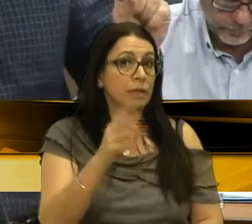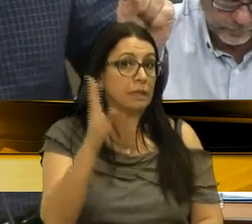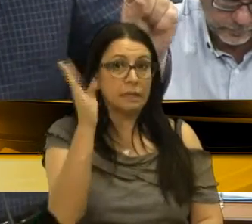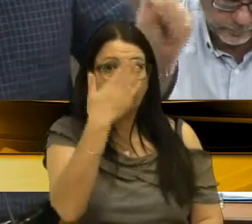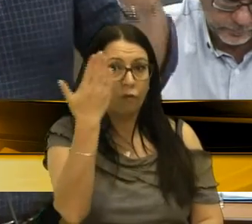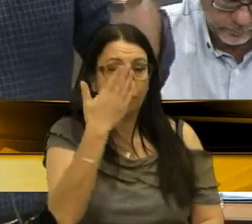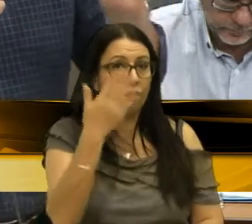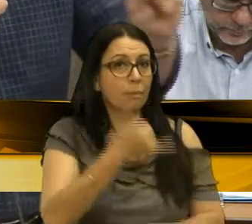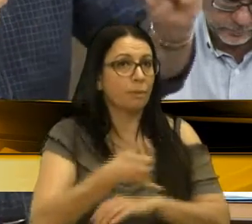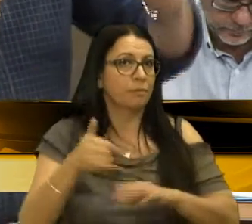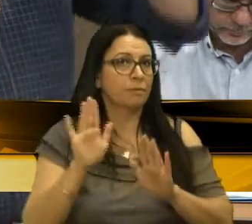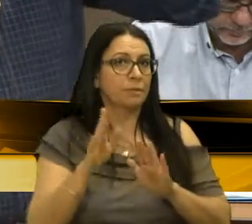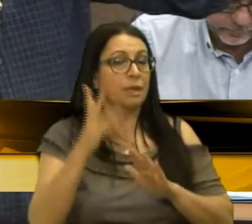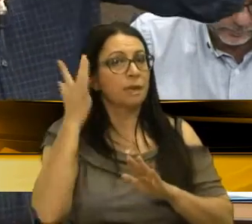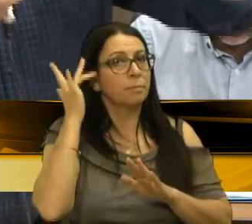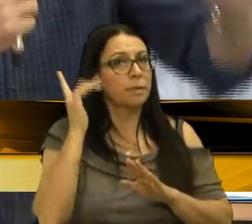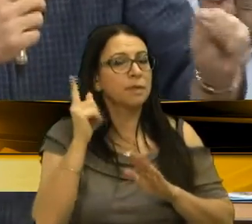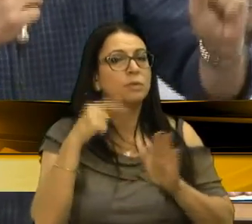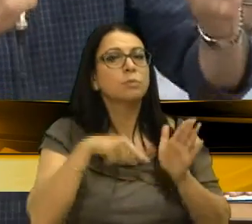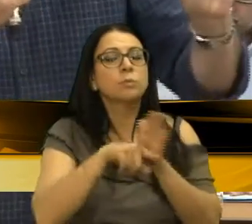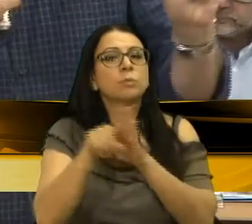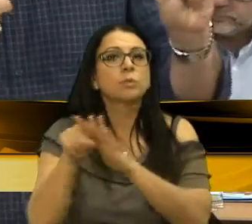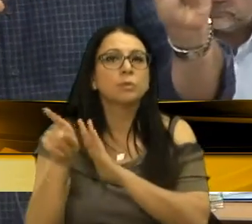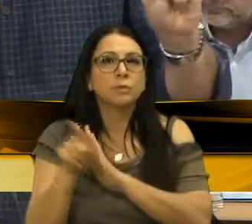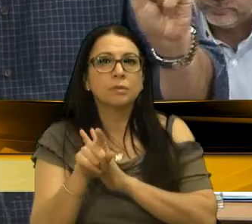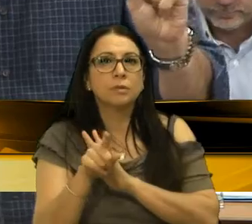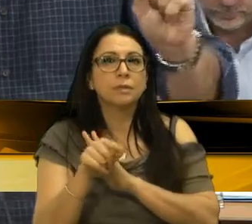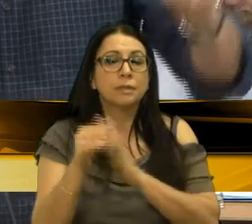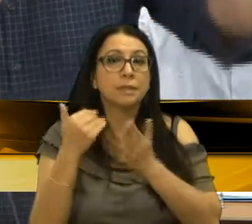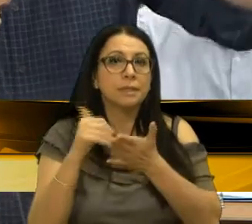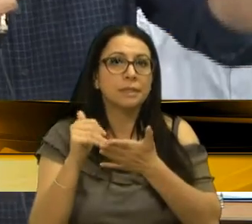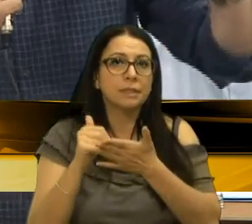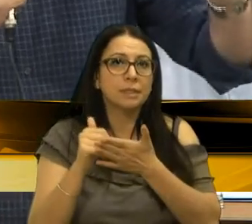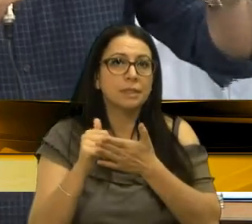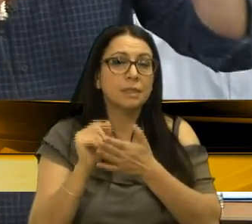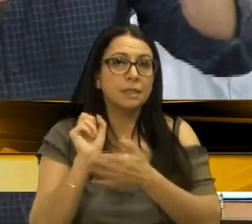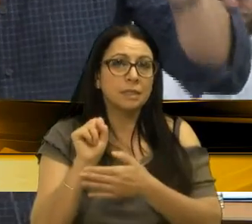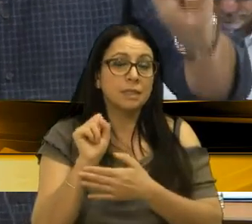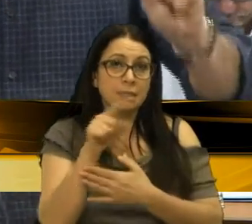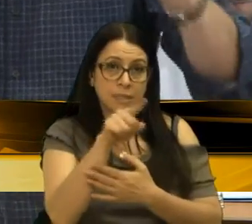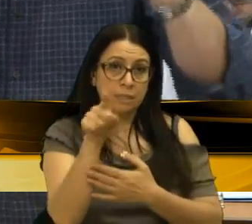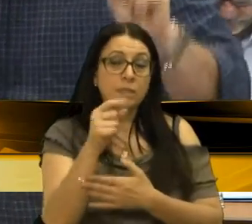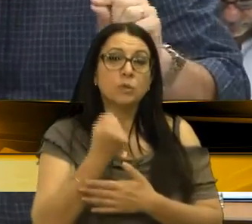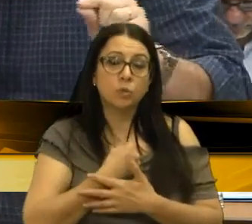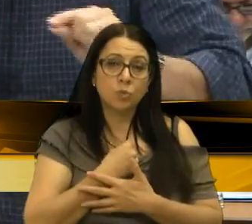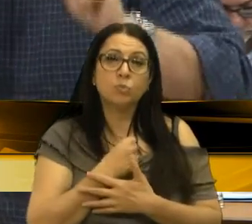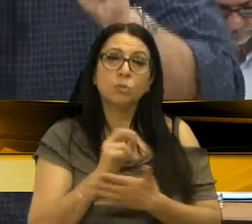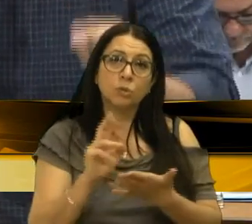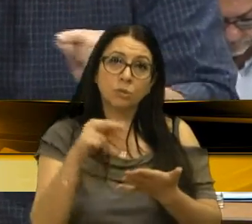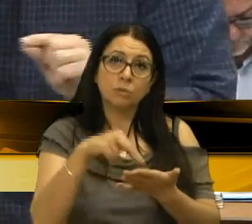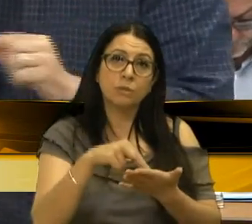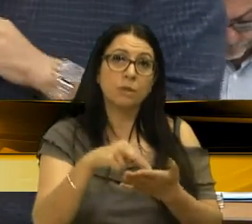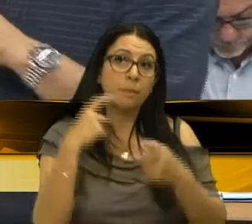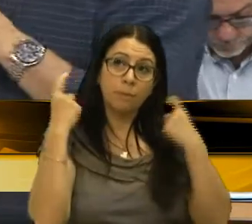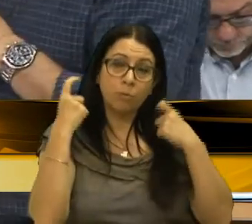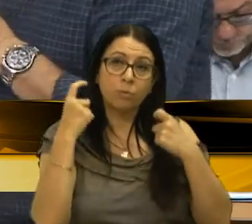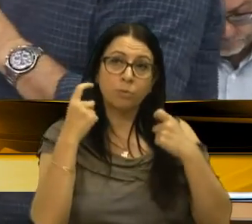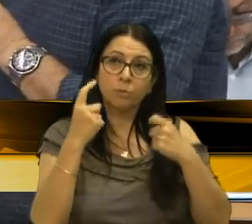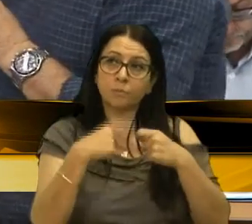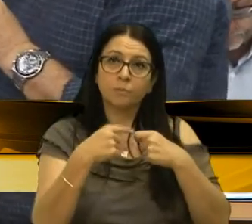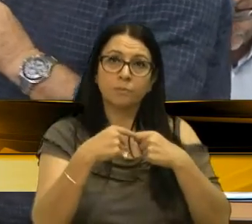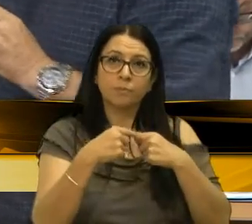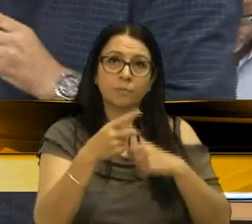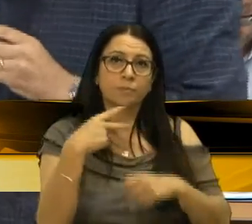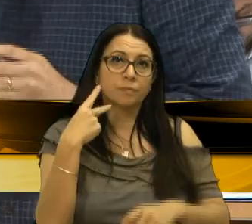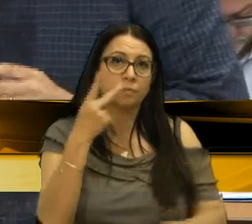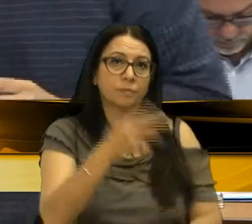desapercebido, e amanhã nós vamos questionar a secretária se esses números realmente preocupam a municipalidade. Sua